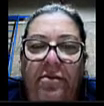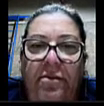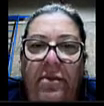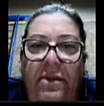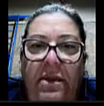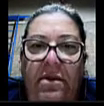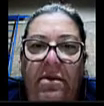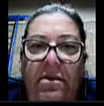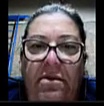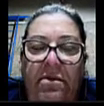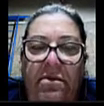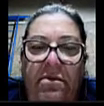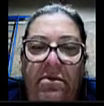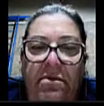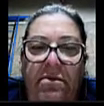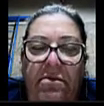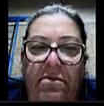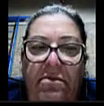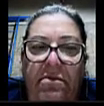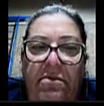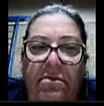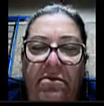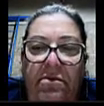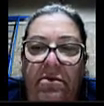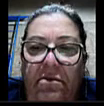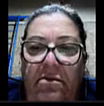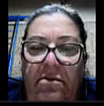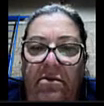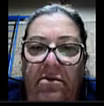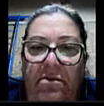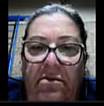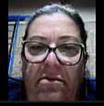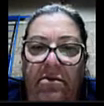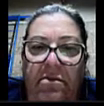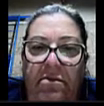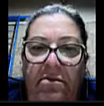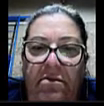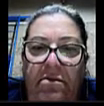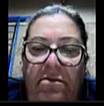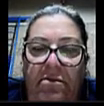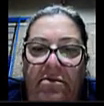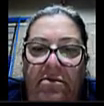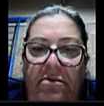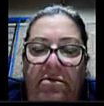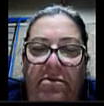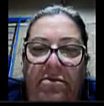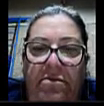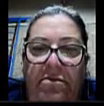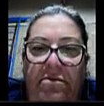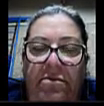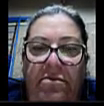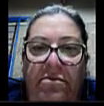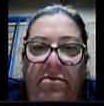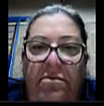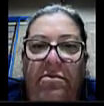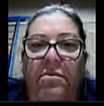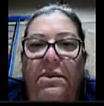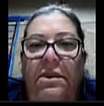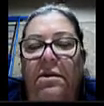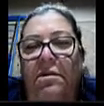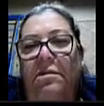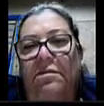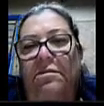muitas crianças que têm deficiência intelectual, até a gente vai falar bastante sobre deficiência na próxima aula, não tem